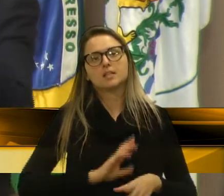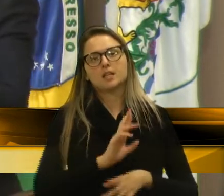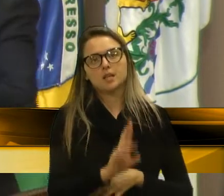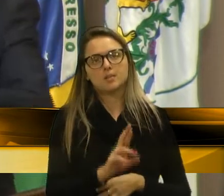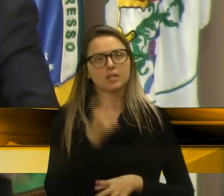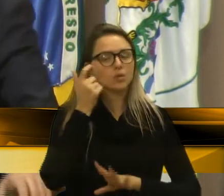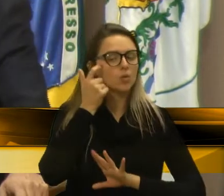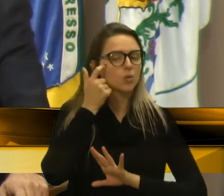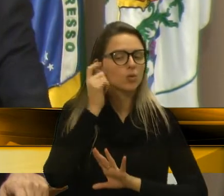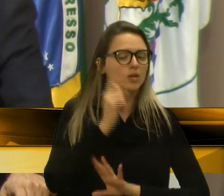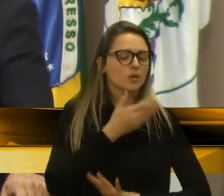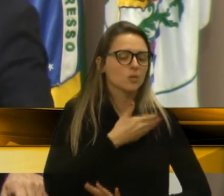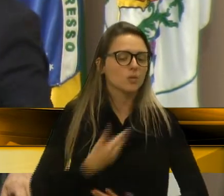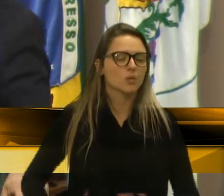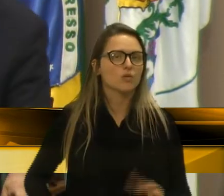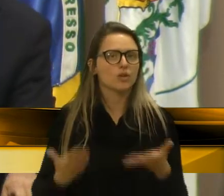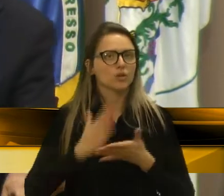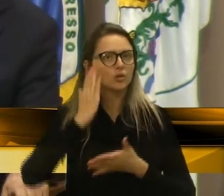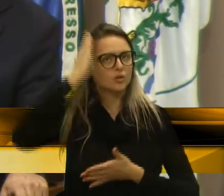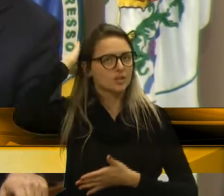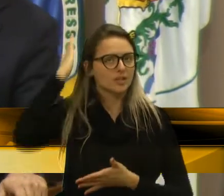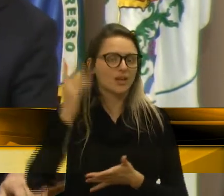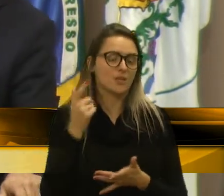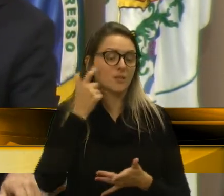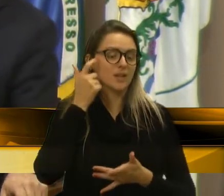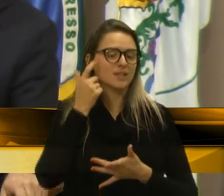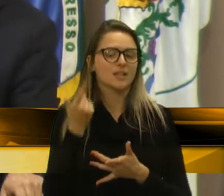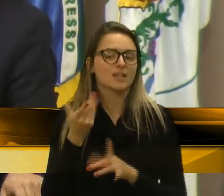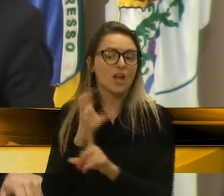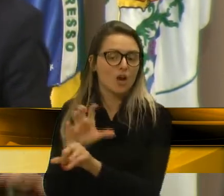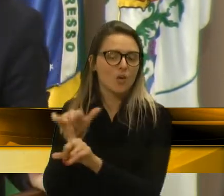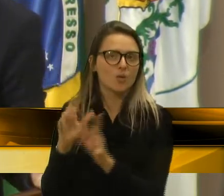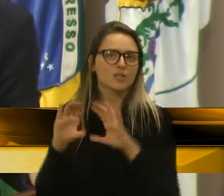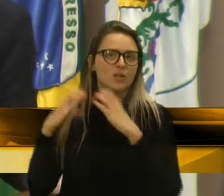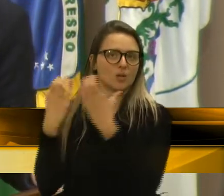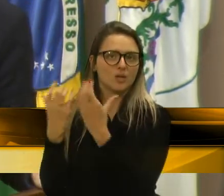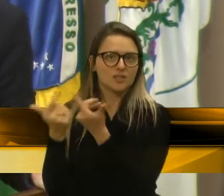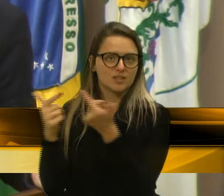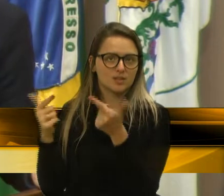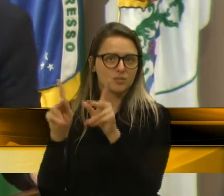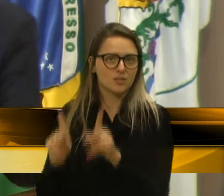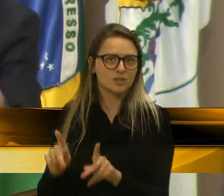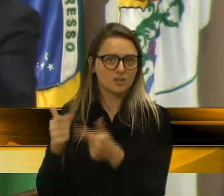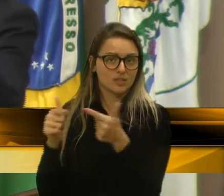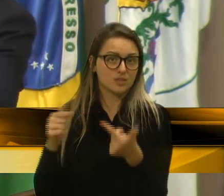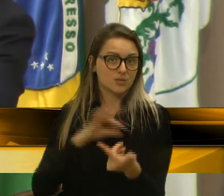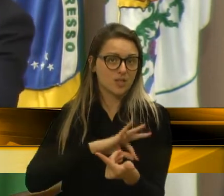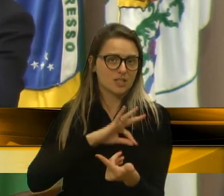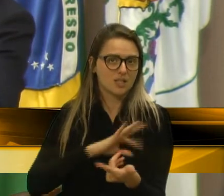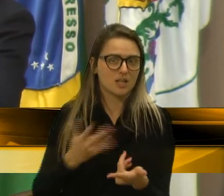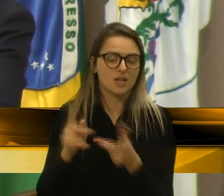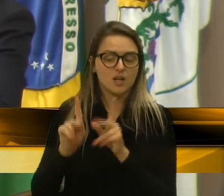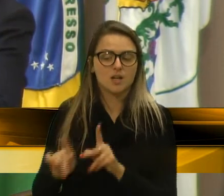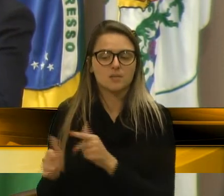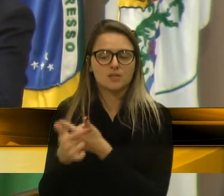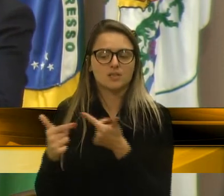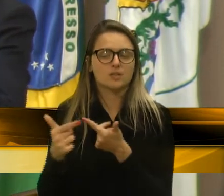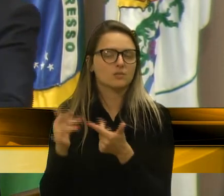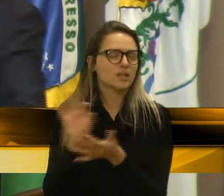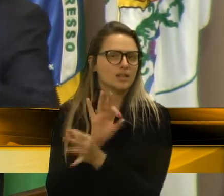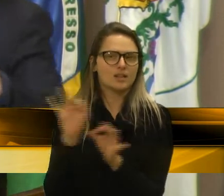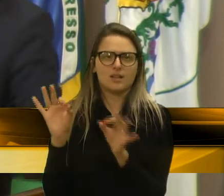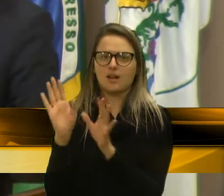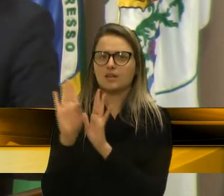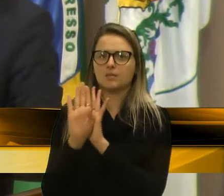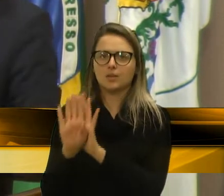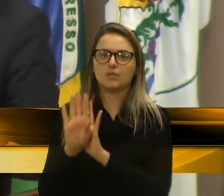desse governo, que ataca comunitarista, pessoas que não ganham salário, não ganham R$1 para